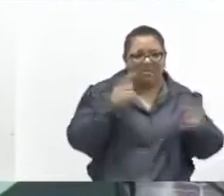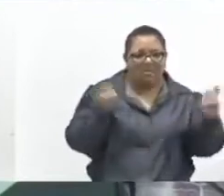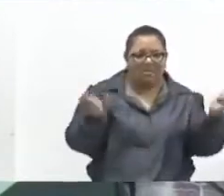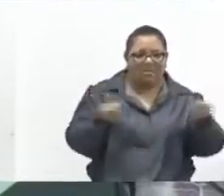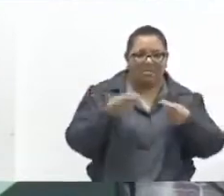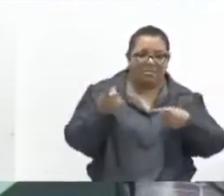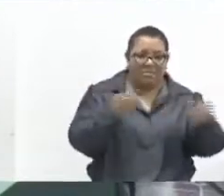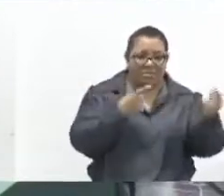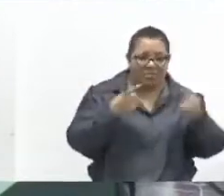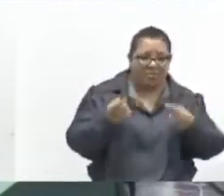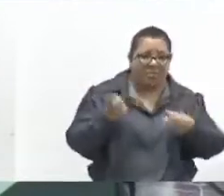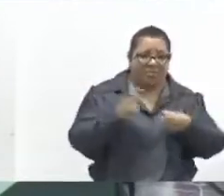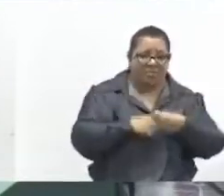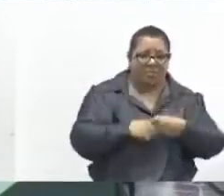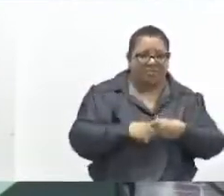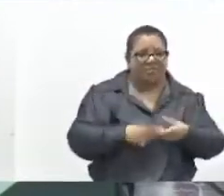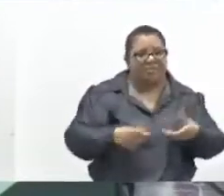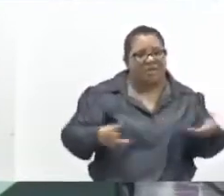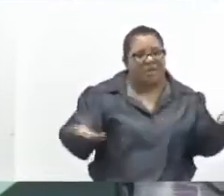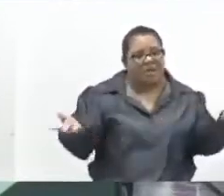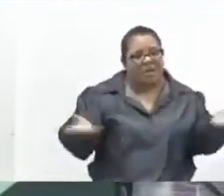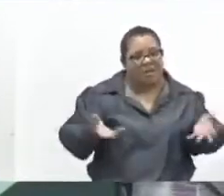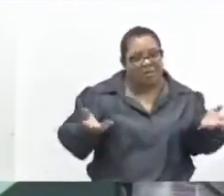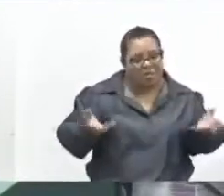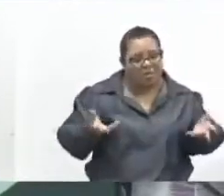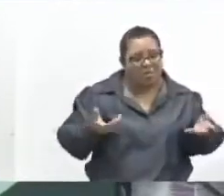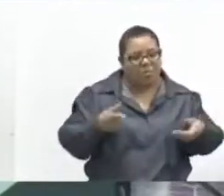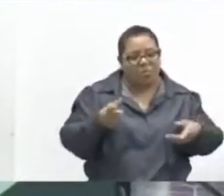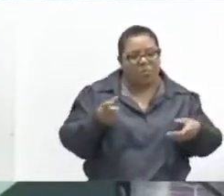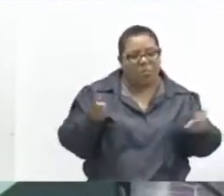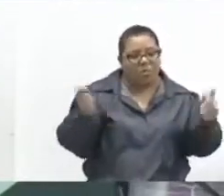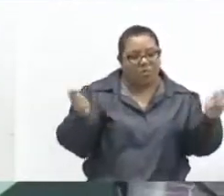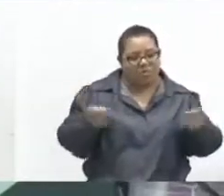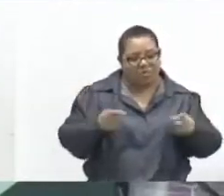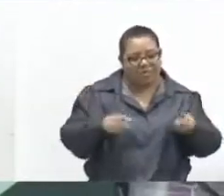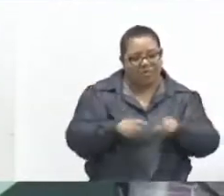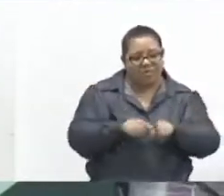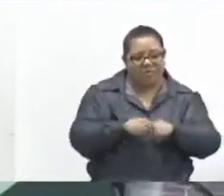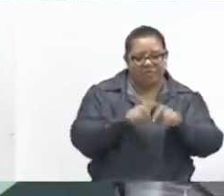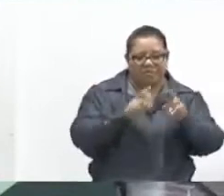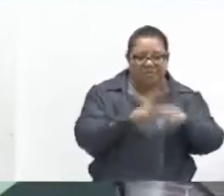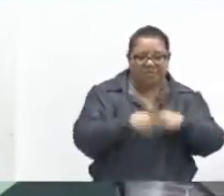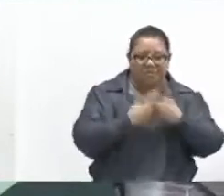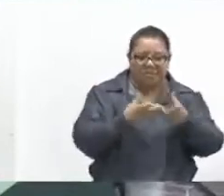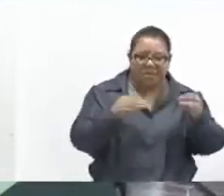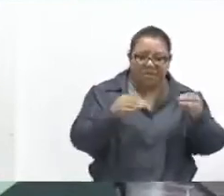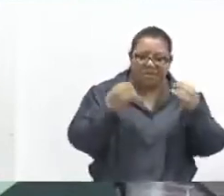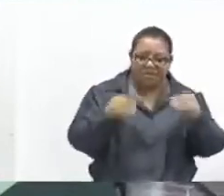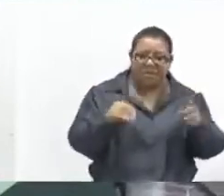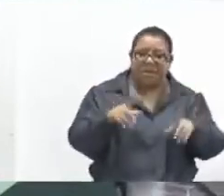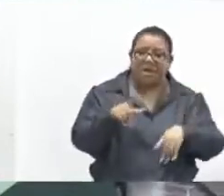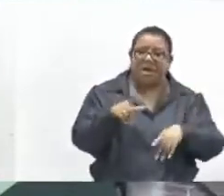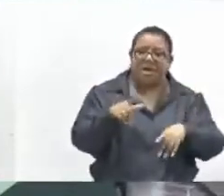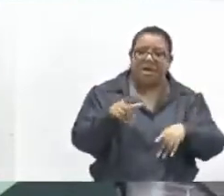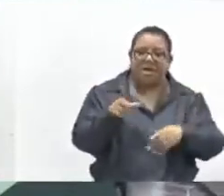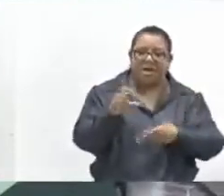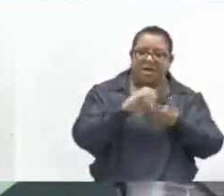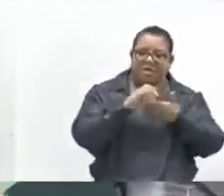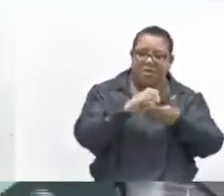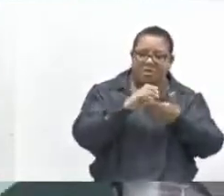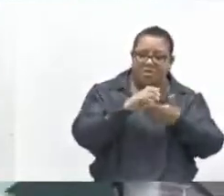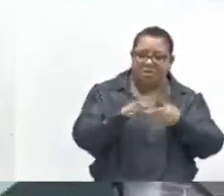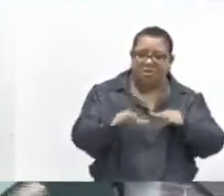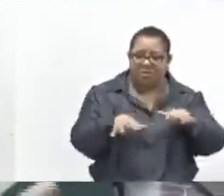públicas voltadas. E ali depois a gente também coloca que através dos recursos do PIAEST vai ser garantidas